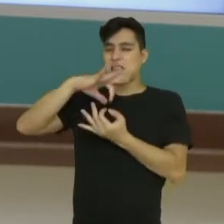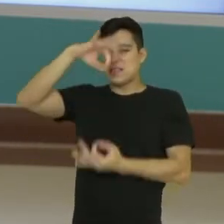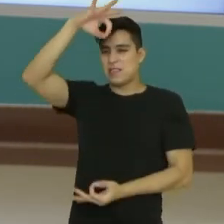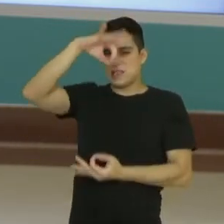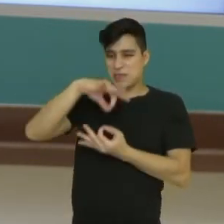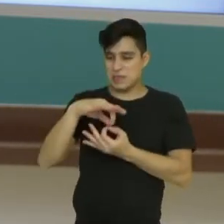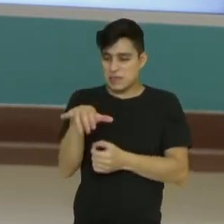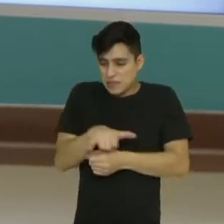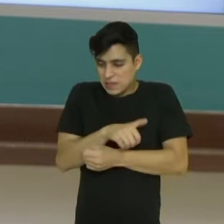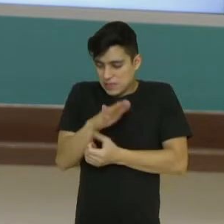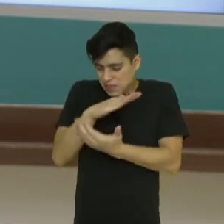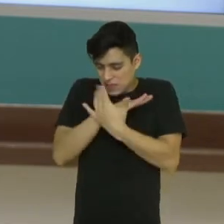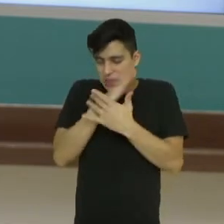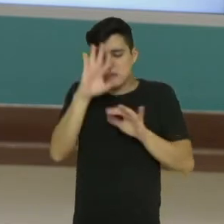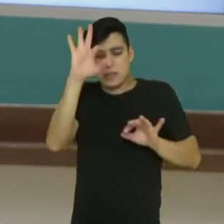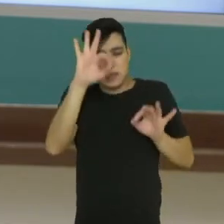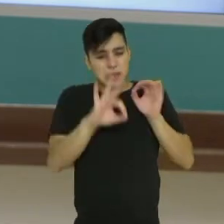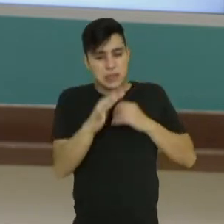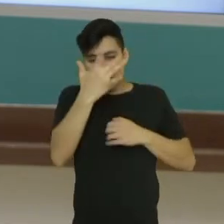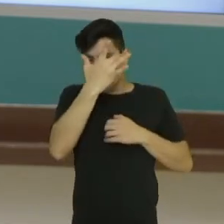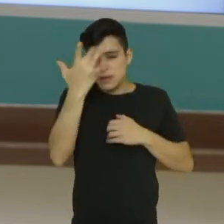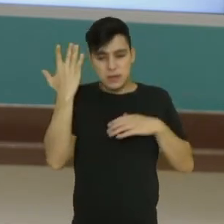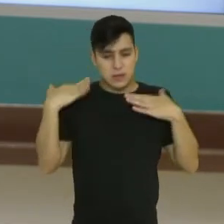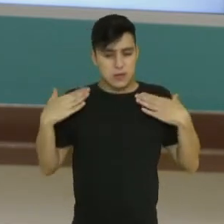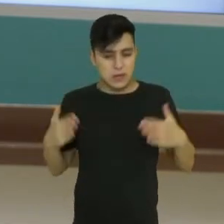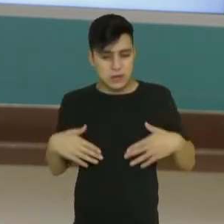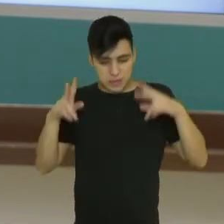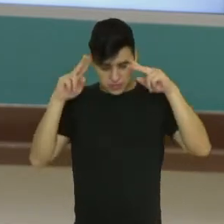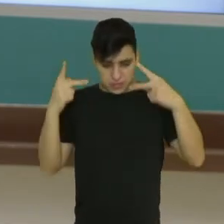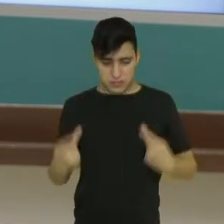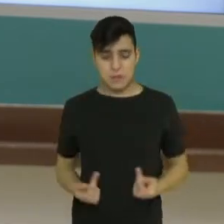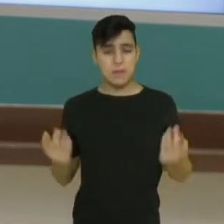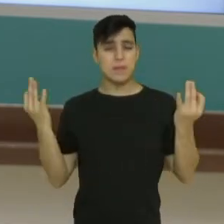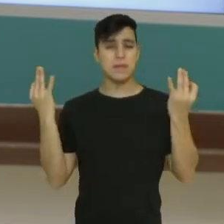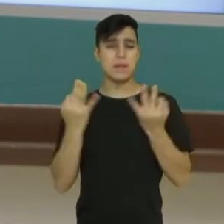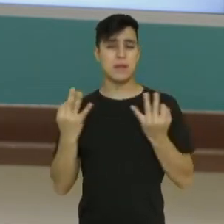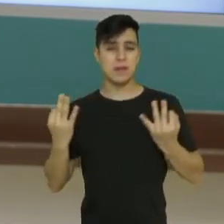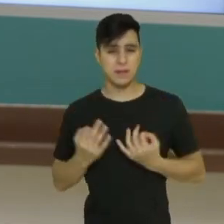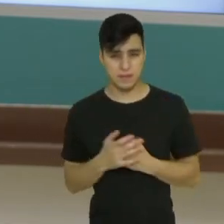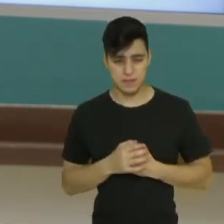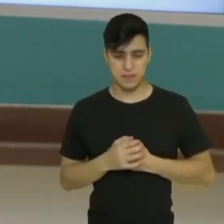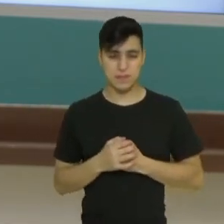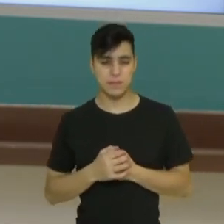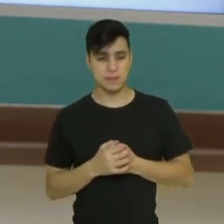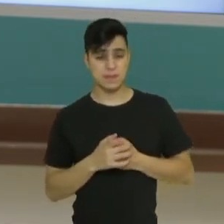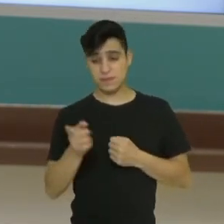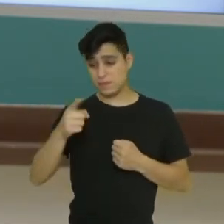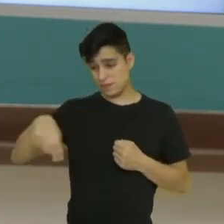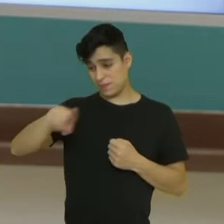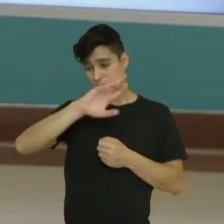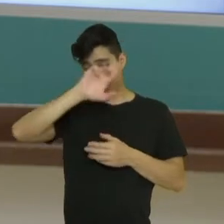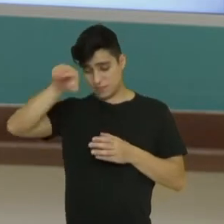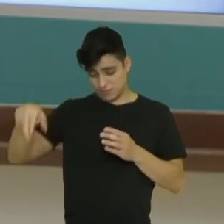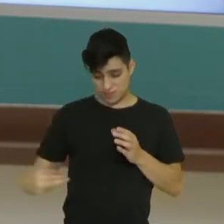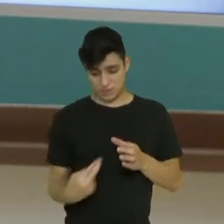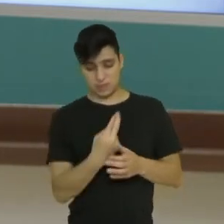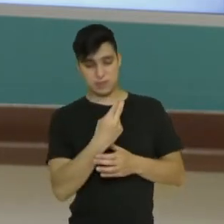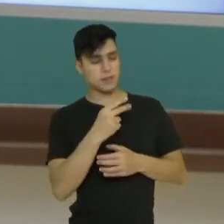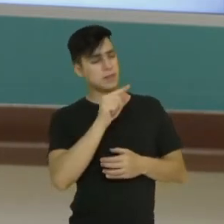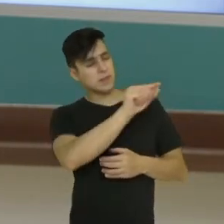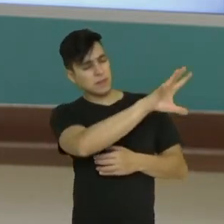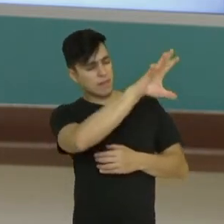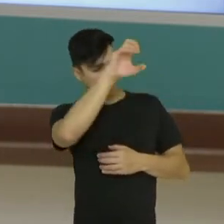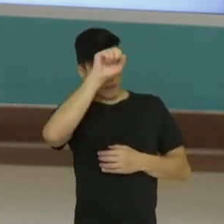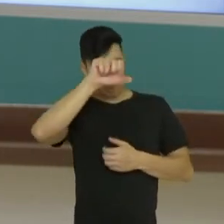através dessa régua eu posso montar uma pessoa num corpo humano perfeito. Na idade renascentista agora, essa idealização ela